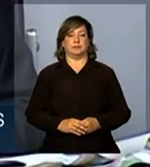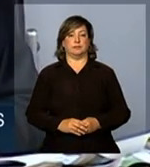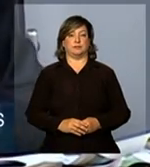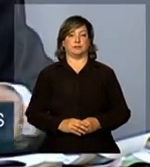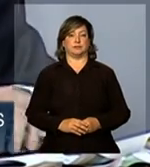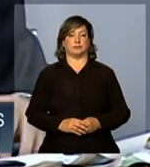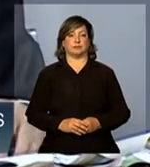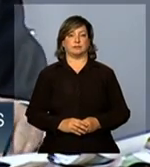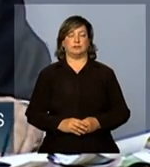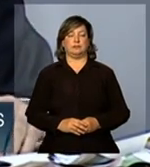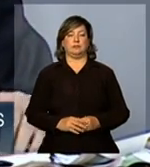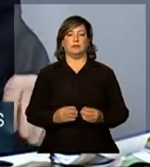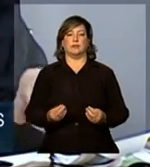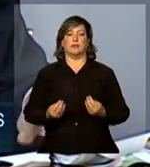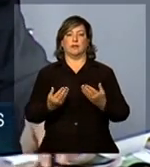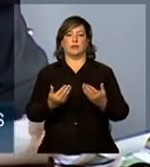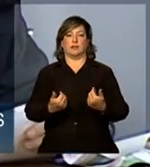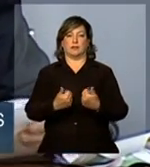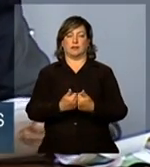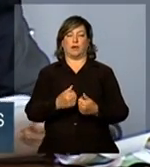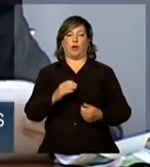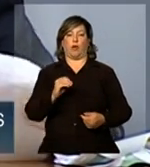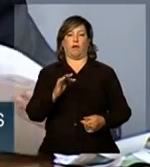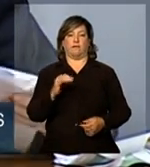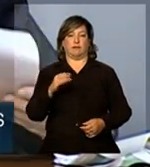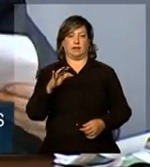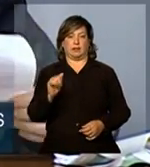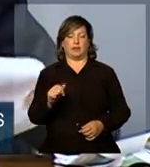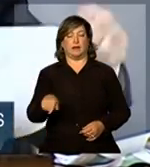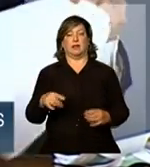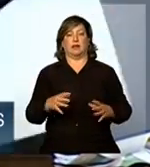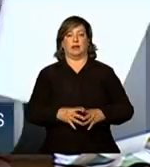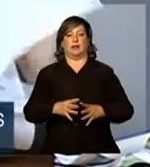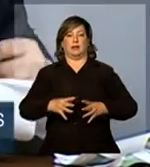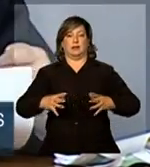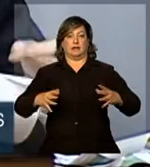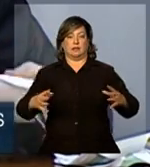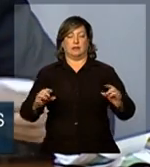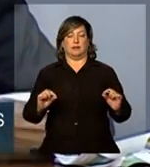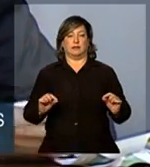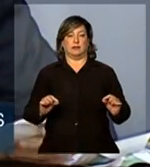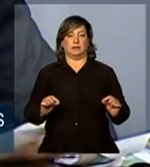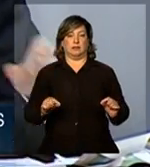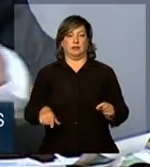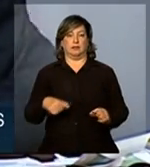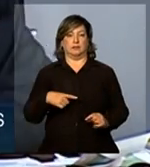Do lado da oferta, o crescimento se deveu